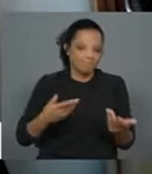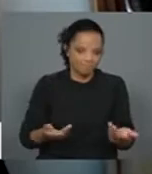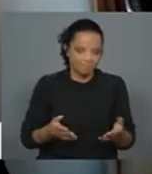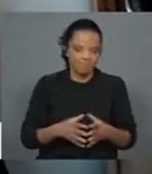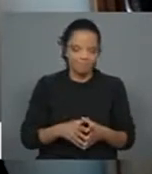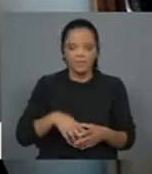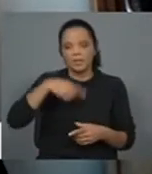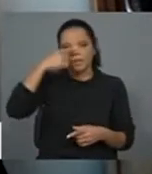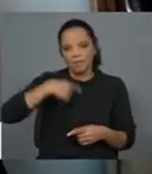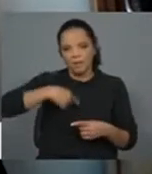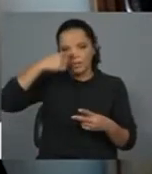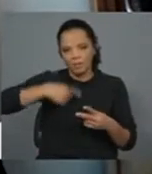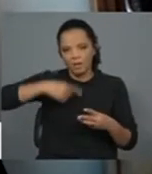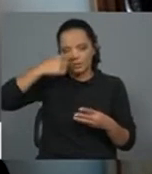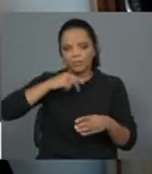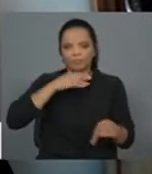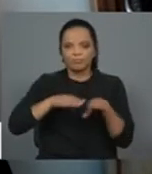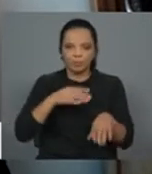várias falhas sísmicas, como disse o engenheiro